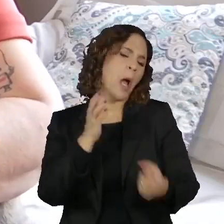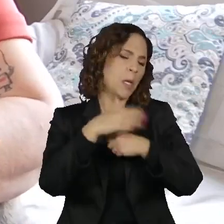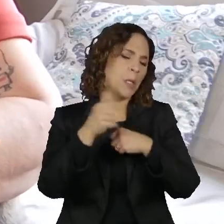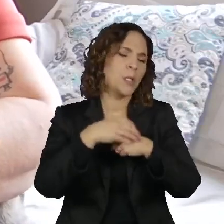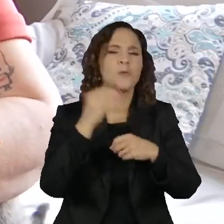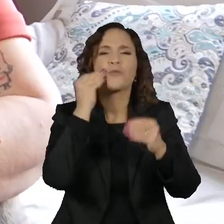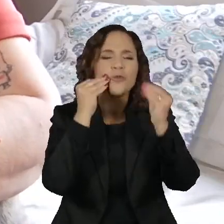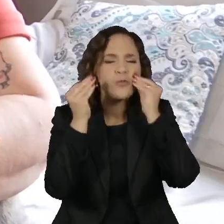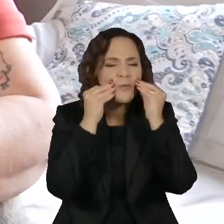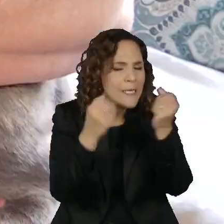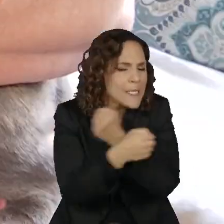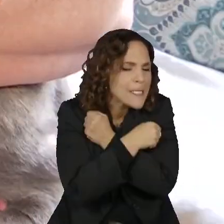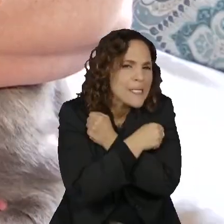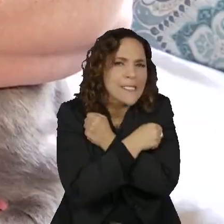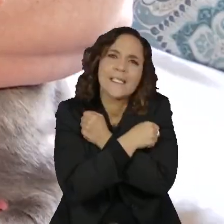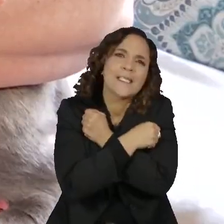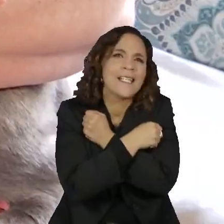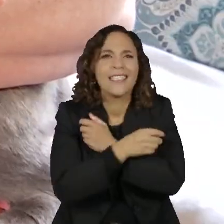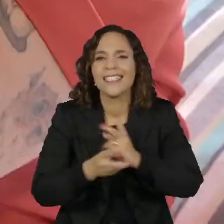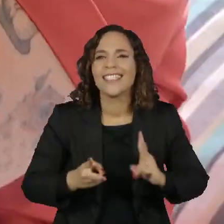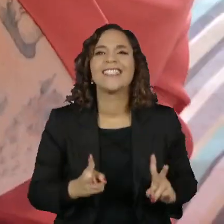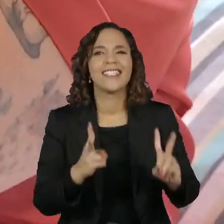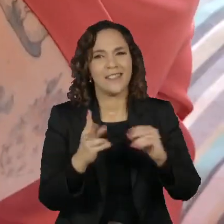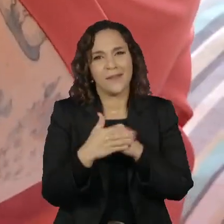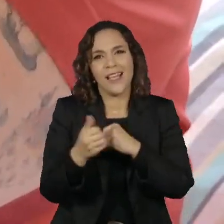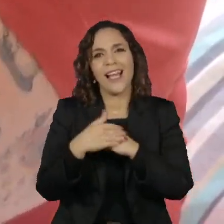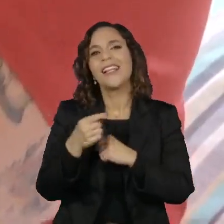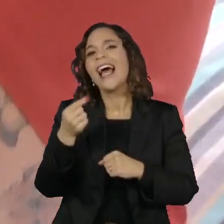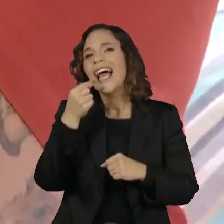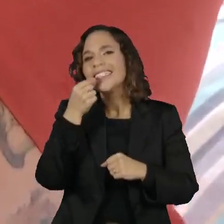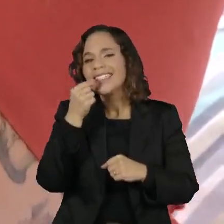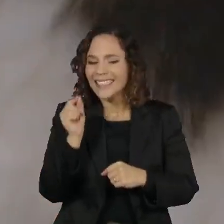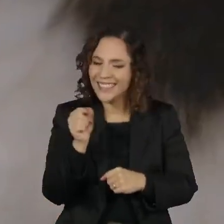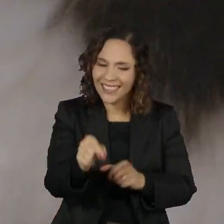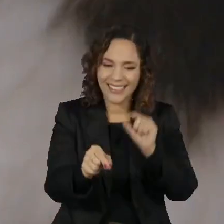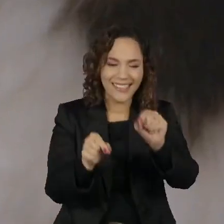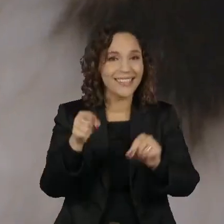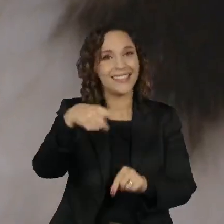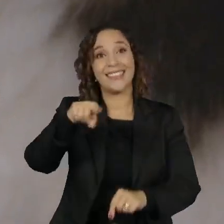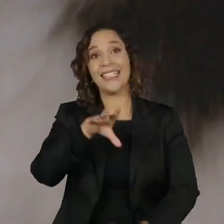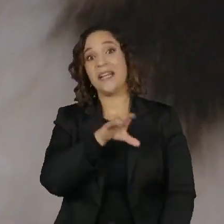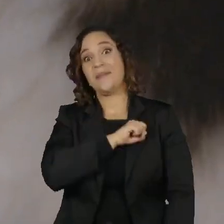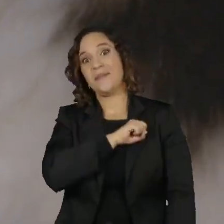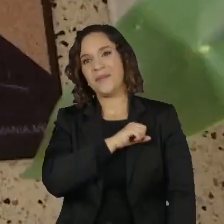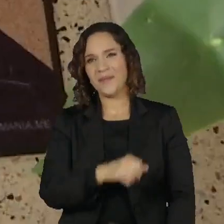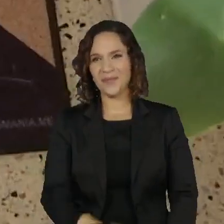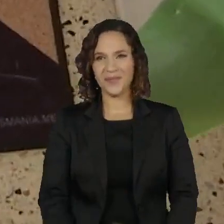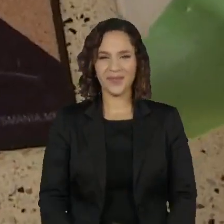beijo, muito abraço, muito carinho, muito petisco, que é o que eles amam.